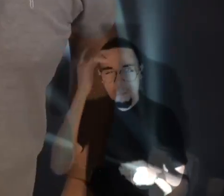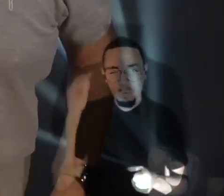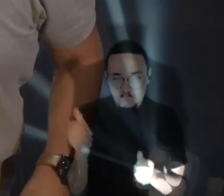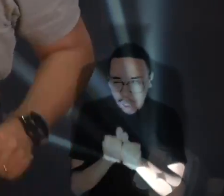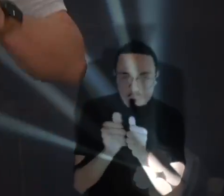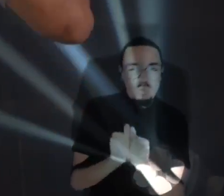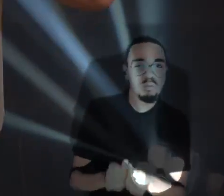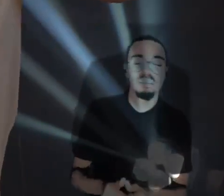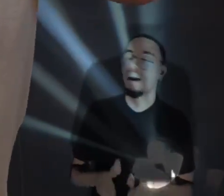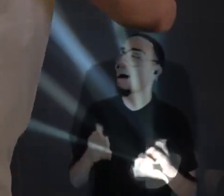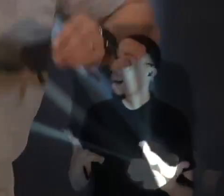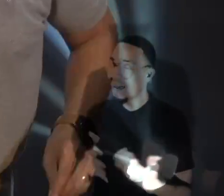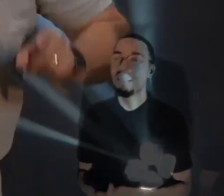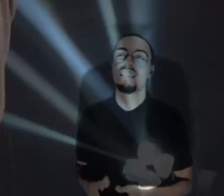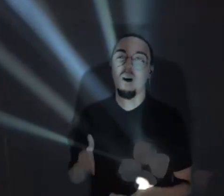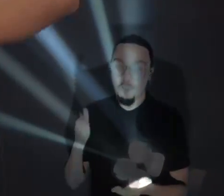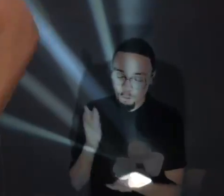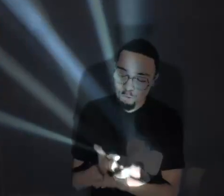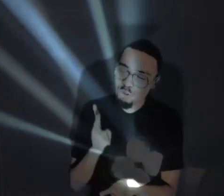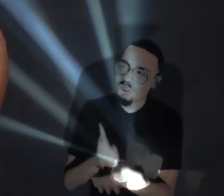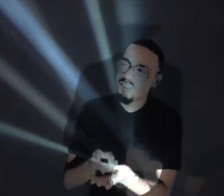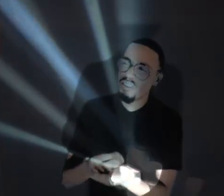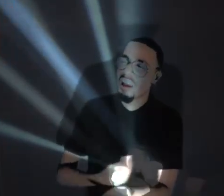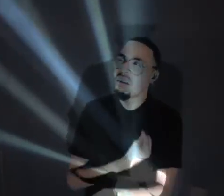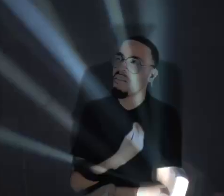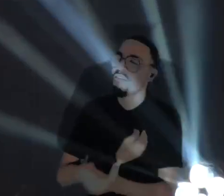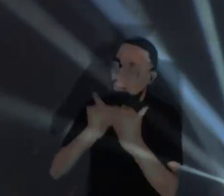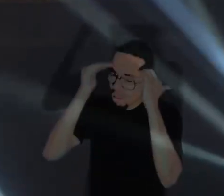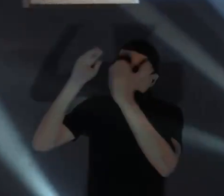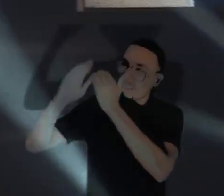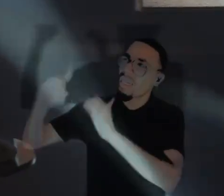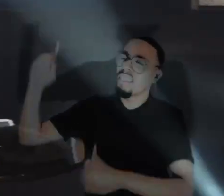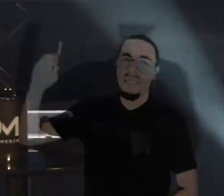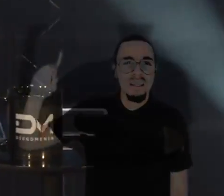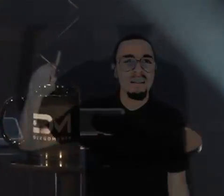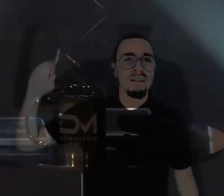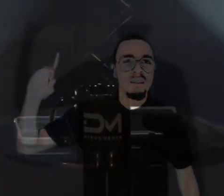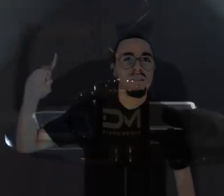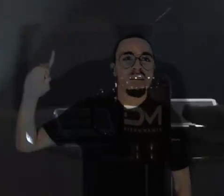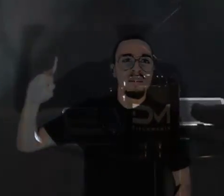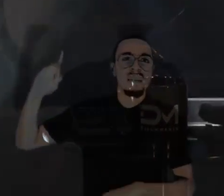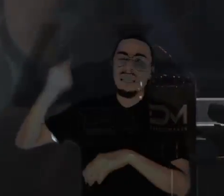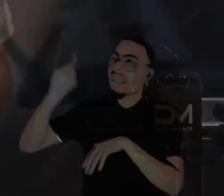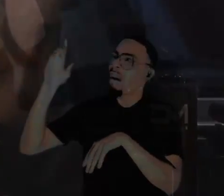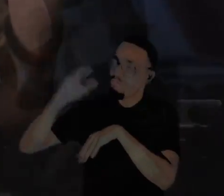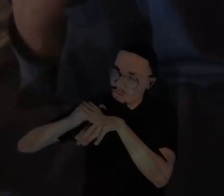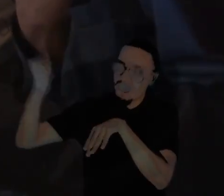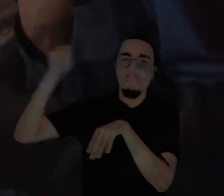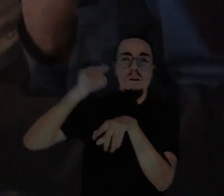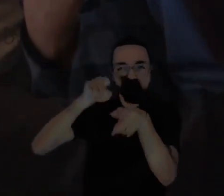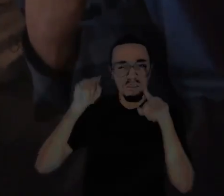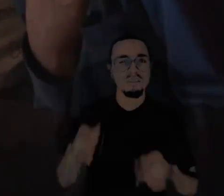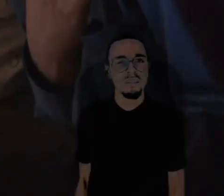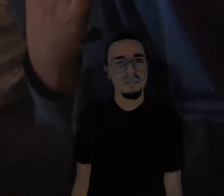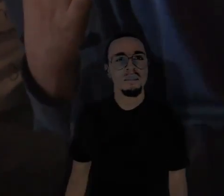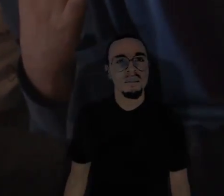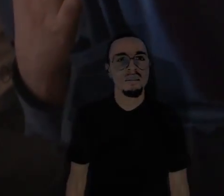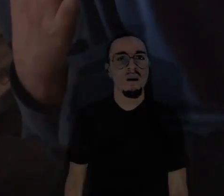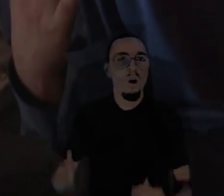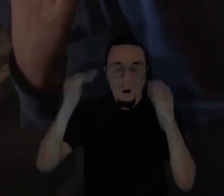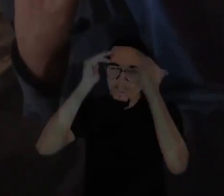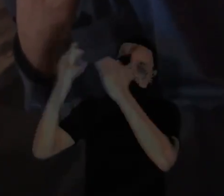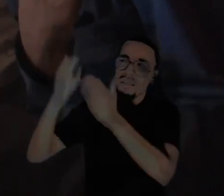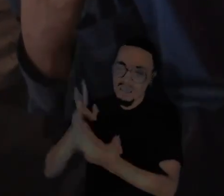o teu chamado. Para de ter dó dos outros e viva o teu chamado. Viva o teu chamado. Viva o teu chamado. Viva o teu chamado. Viva o teu chamado.